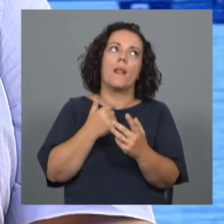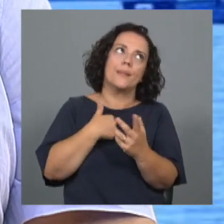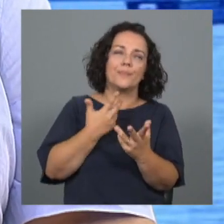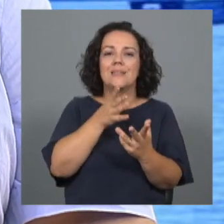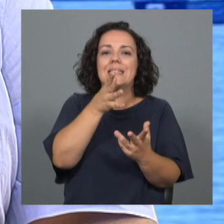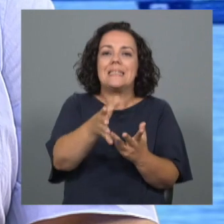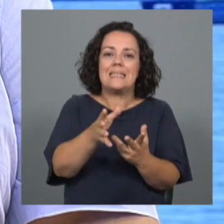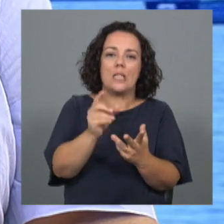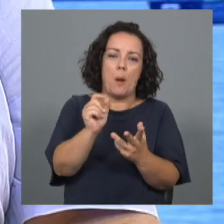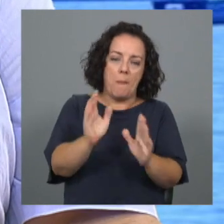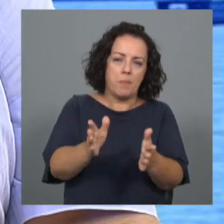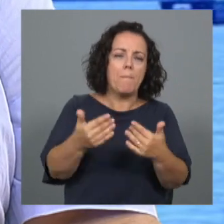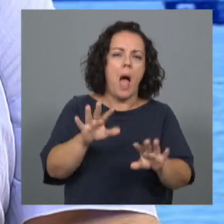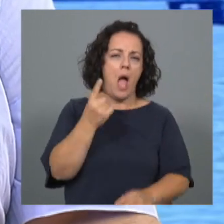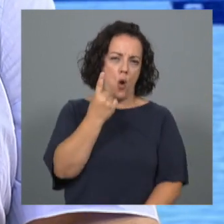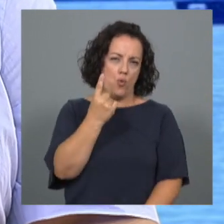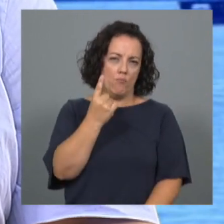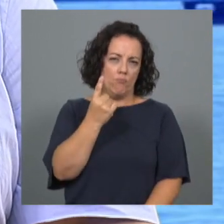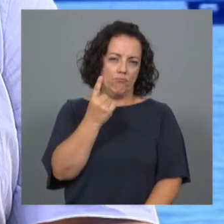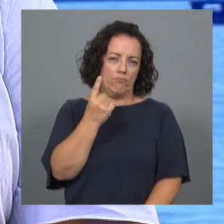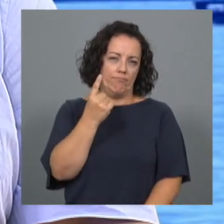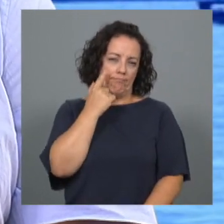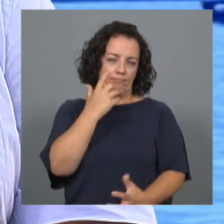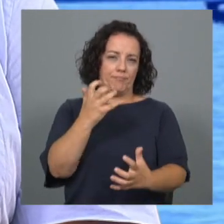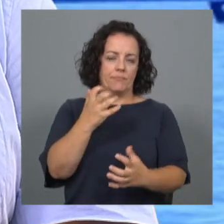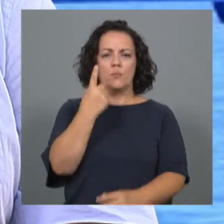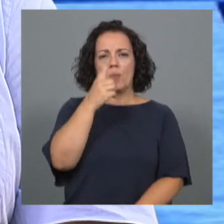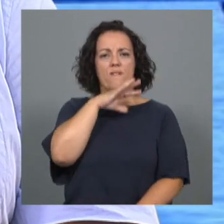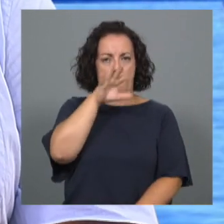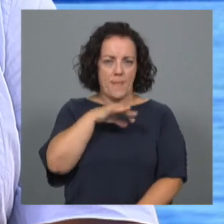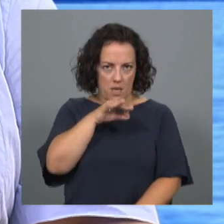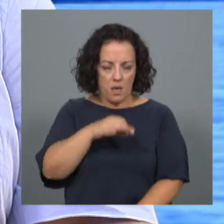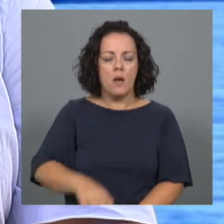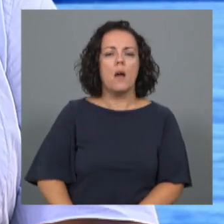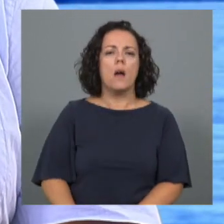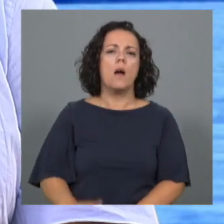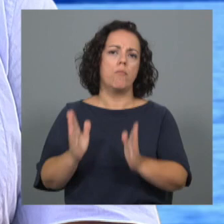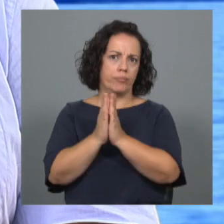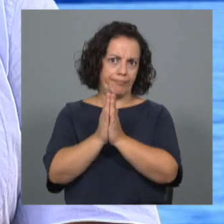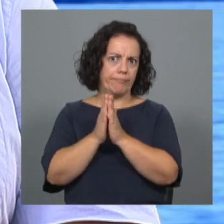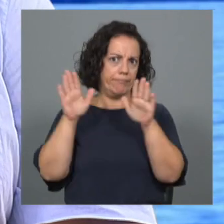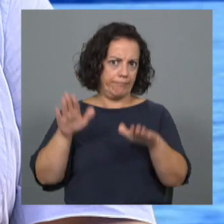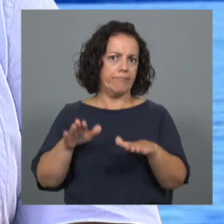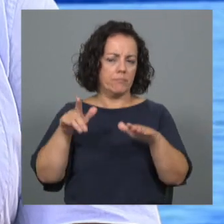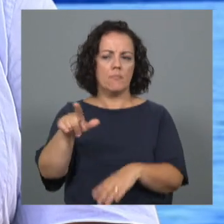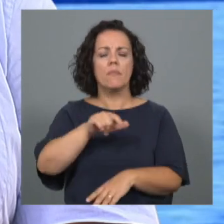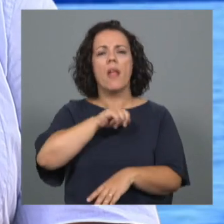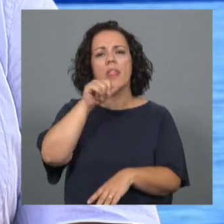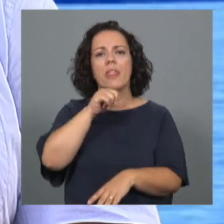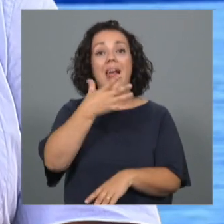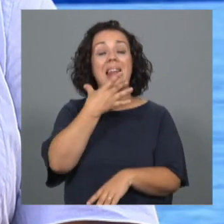coisas, há um gesto que para mim fica sempre marcante. Há uma família islâmica que invariavelmente nos natais faz uma